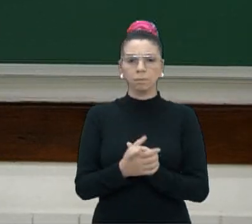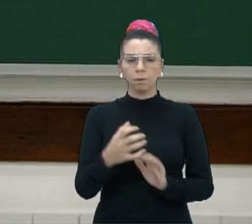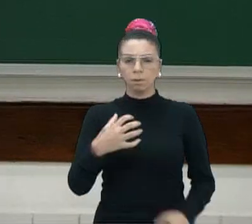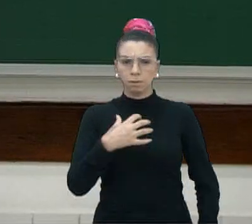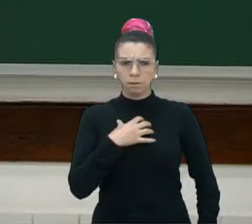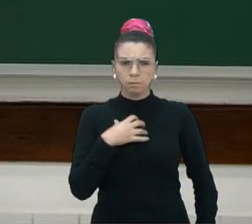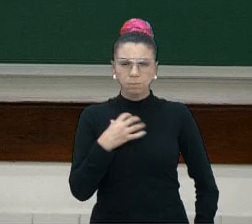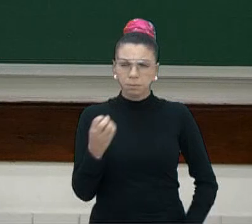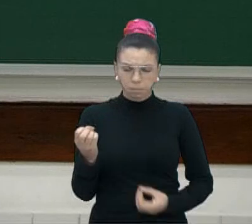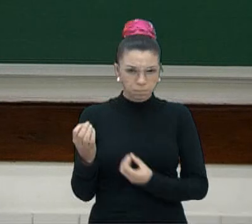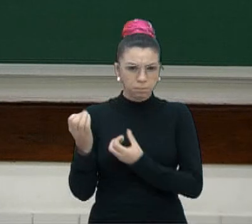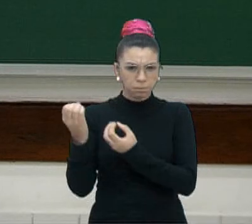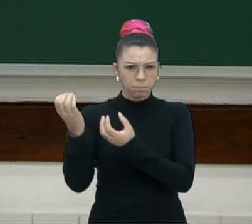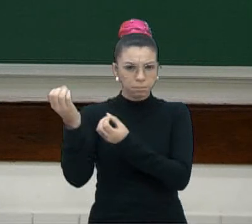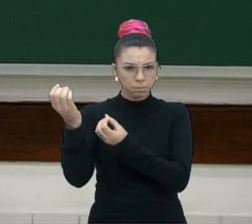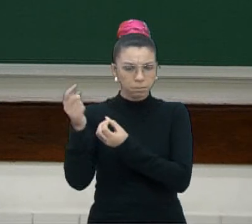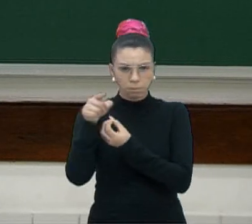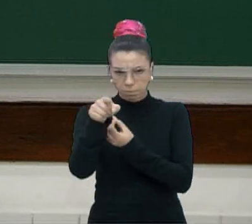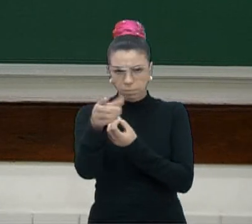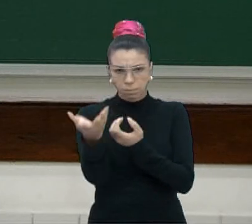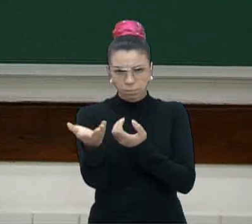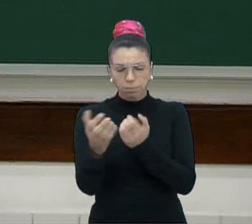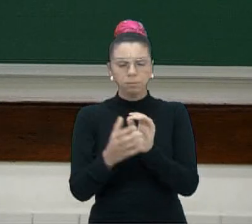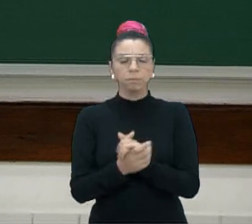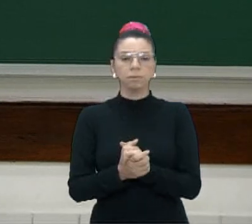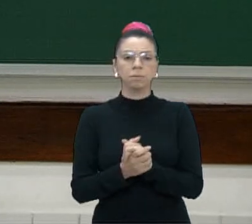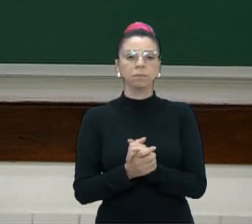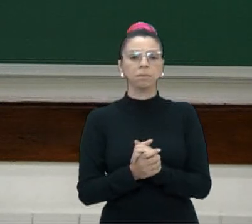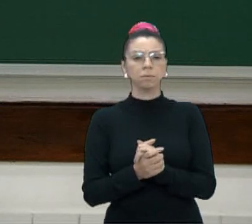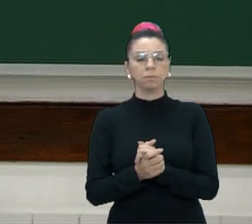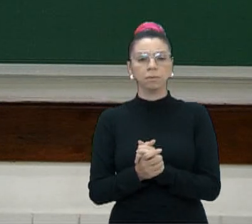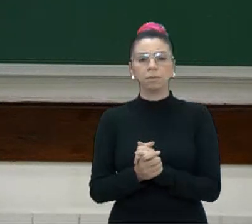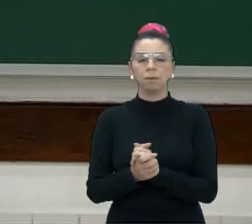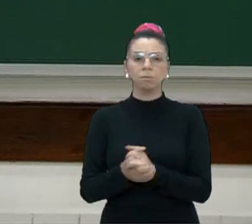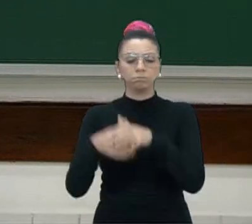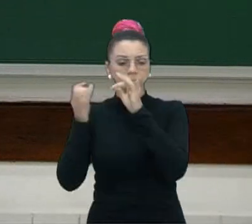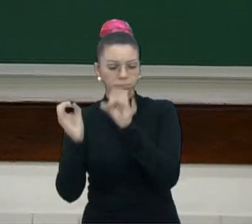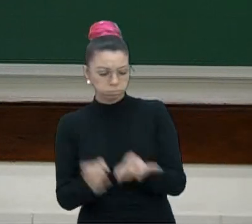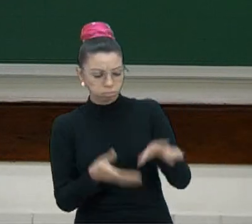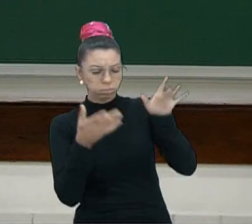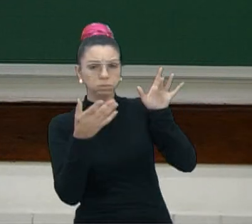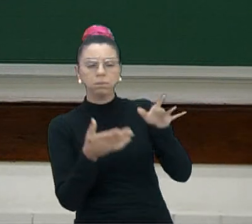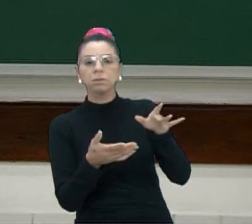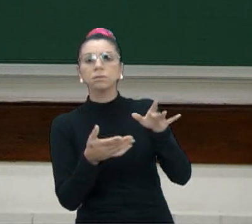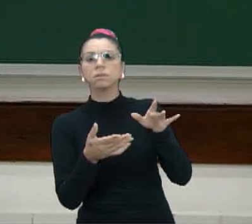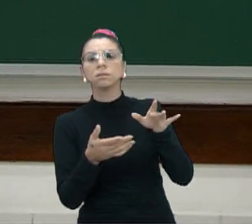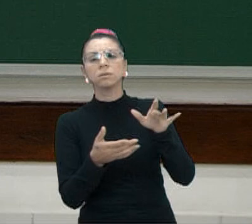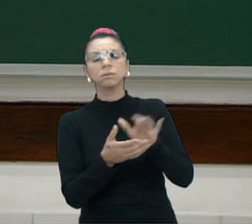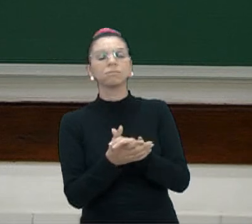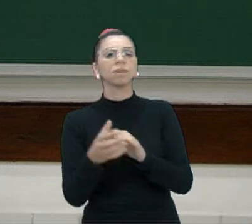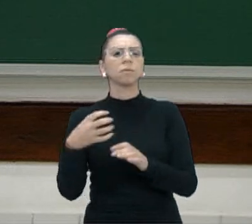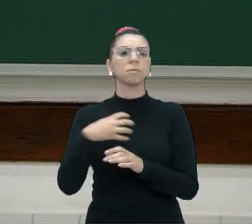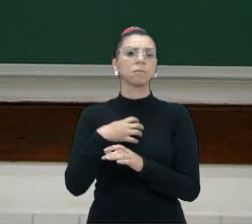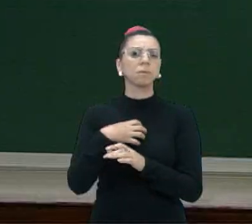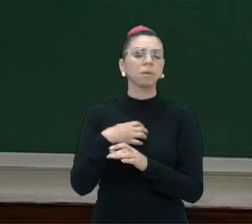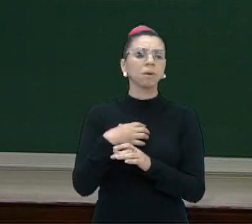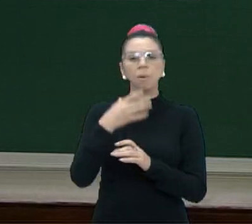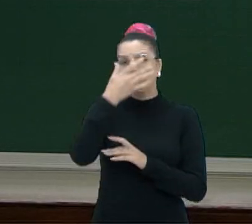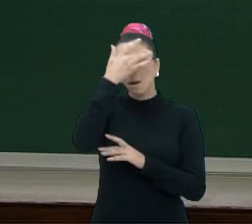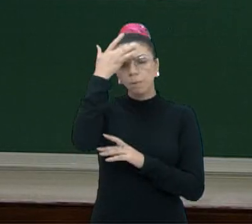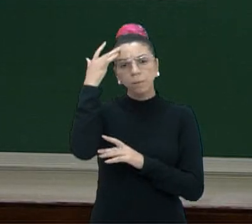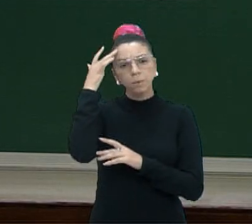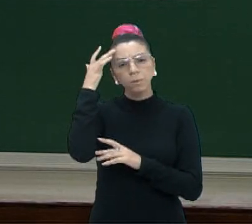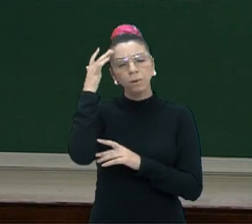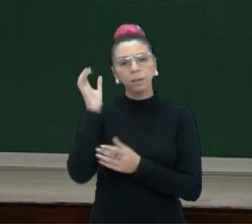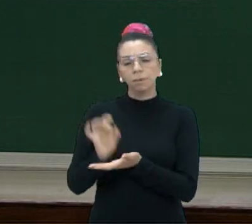de viagem que trouxe para você? Será que foi um sentimento de abandono? Será que foi um sentimento de alguém que mandou